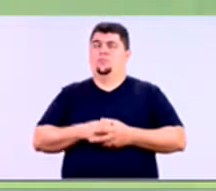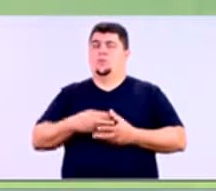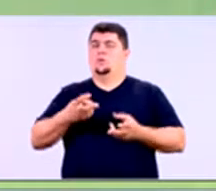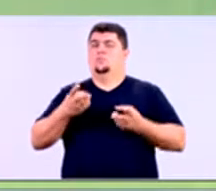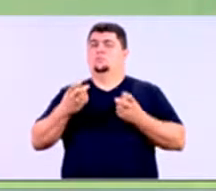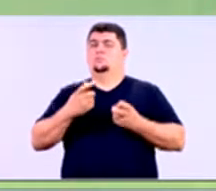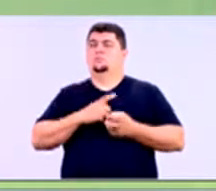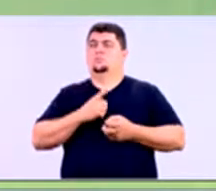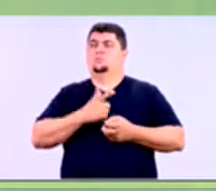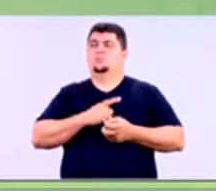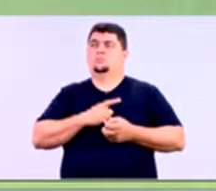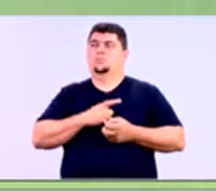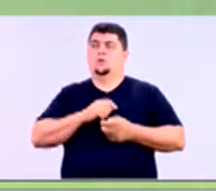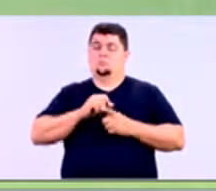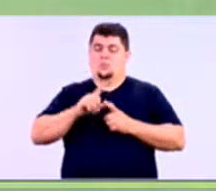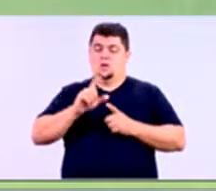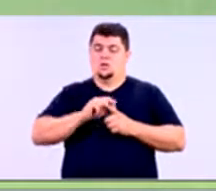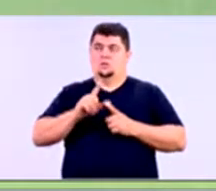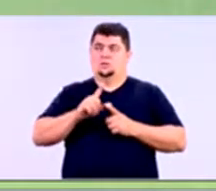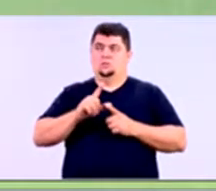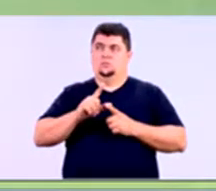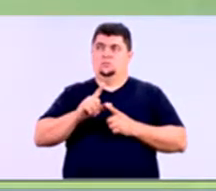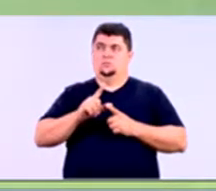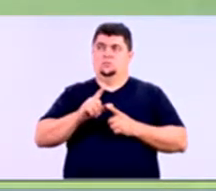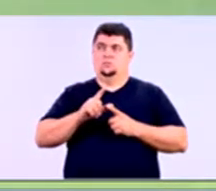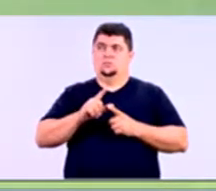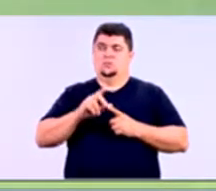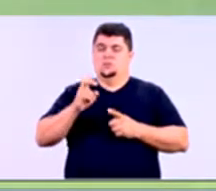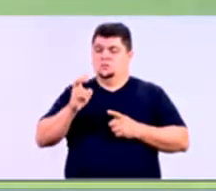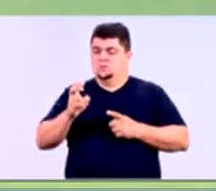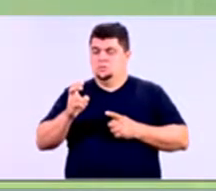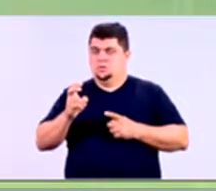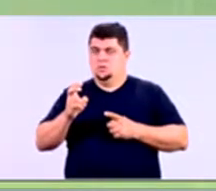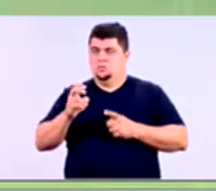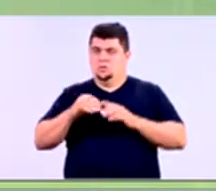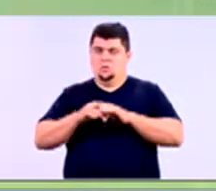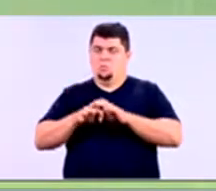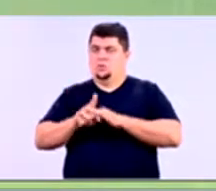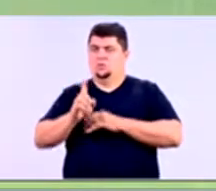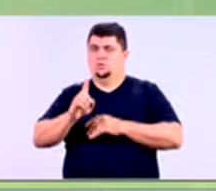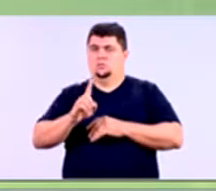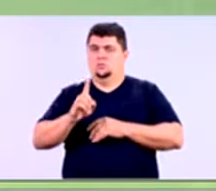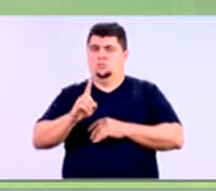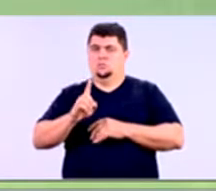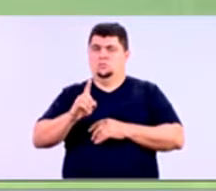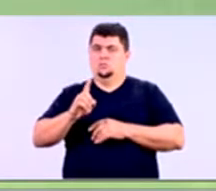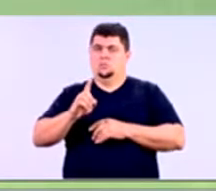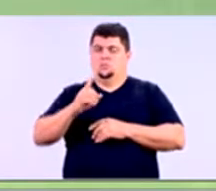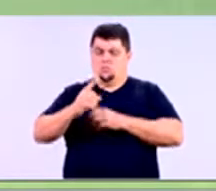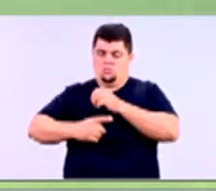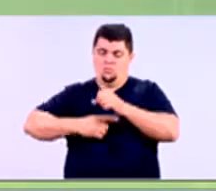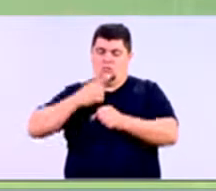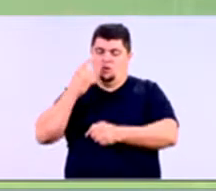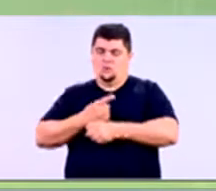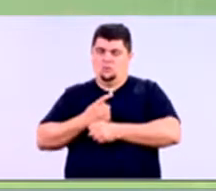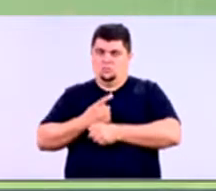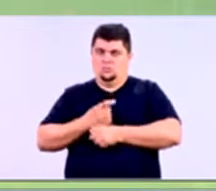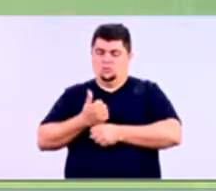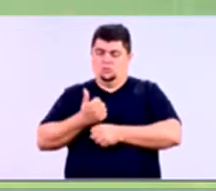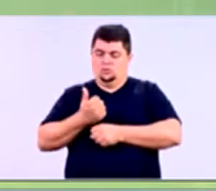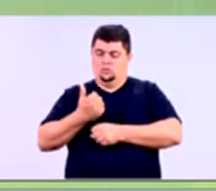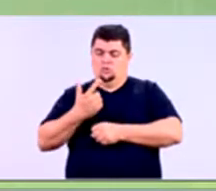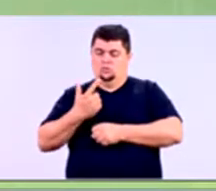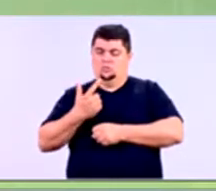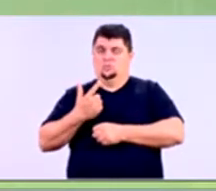Observa que o depósito foi mensal, então ele não fez 5 depósitos. Para cada ano, ele fez